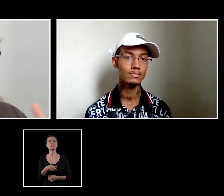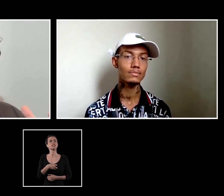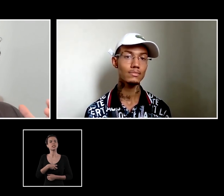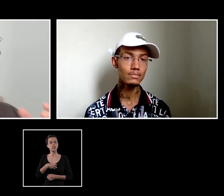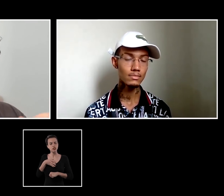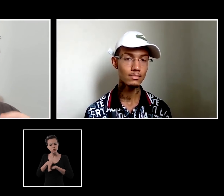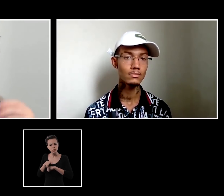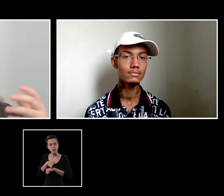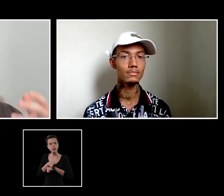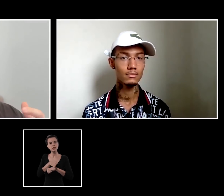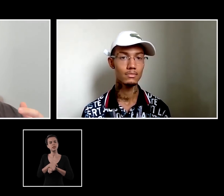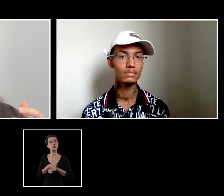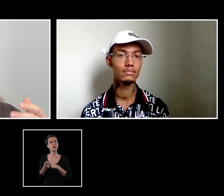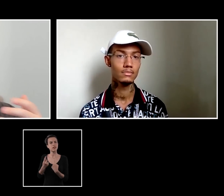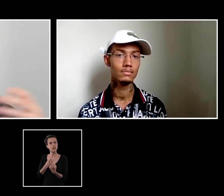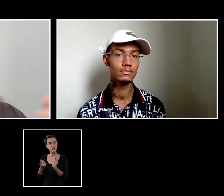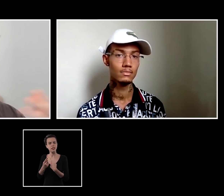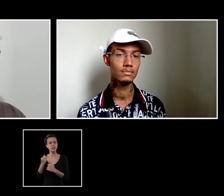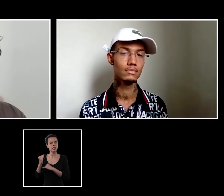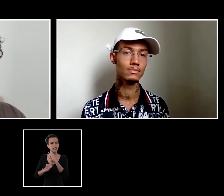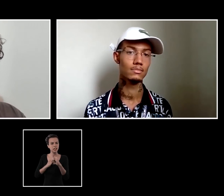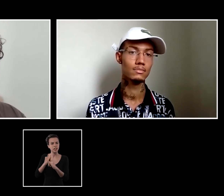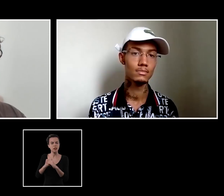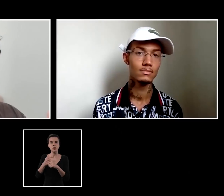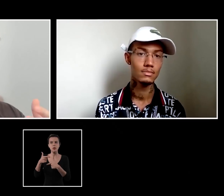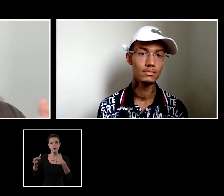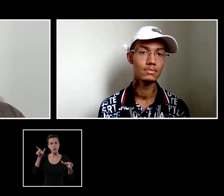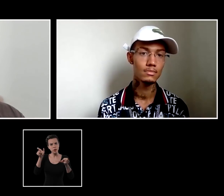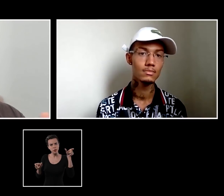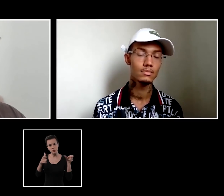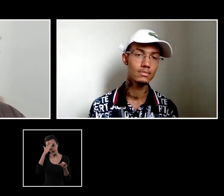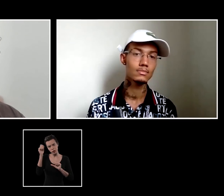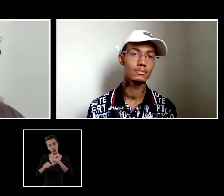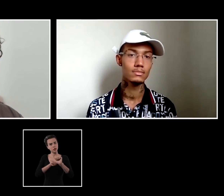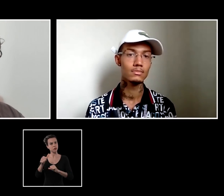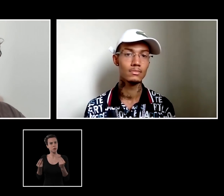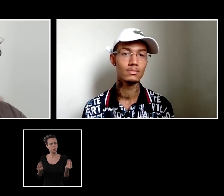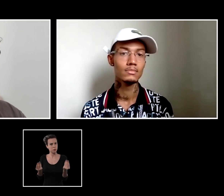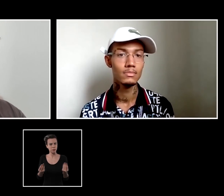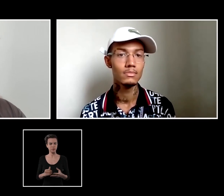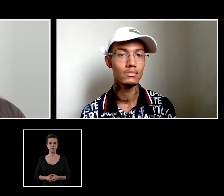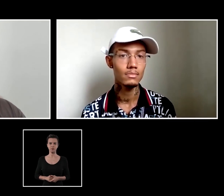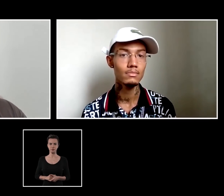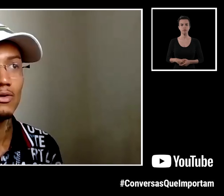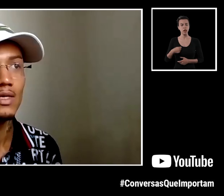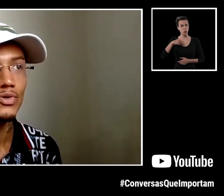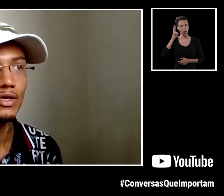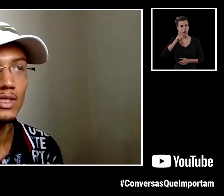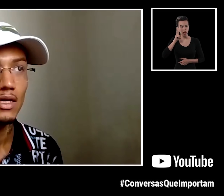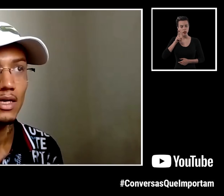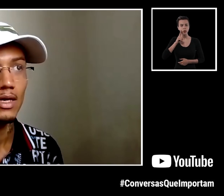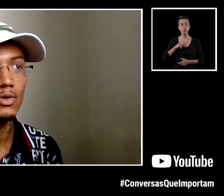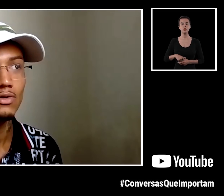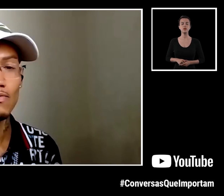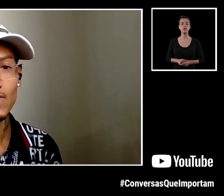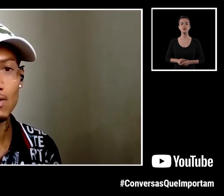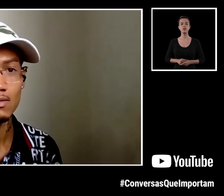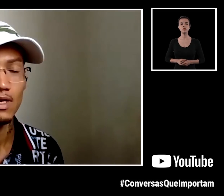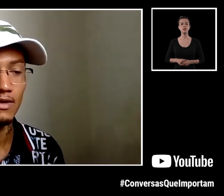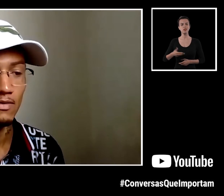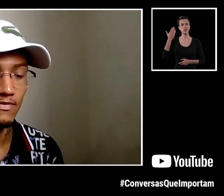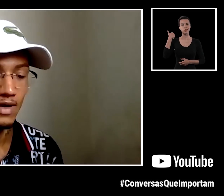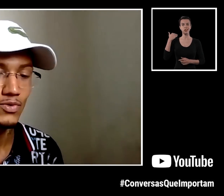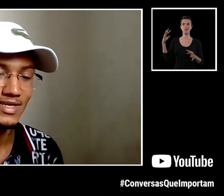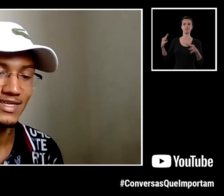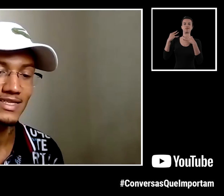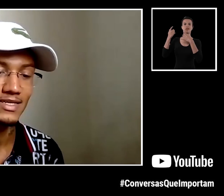isso, como você sente essa participação, essa interação com a internet e com outras pessoas como transformador? Eu lembro que quando eu fiquei